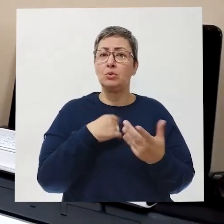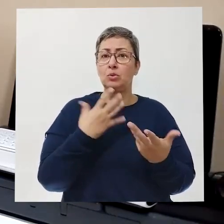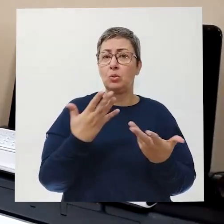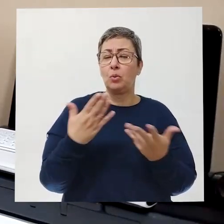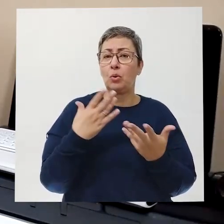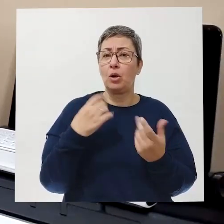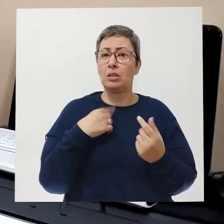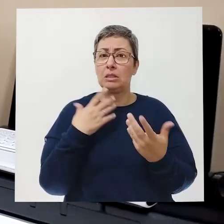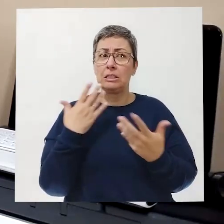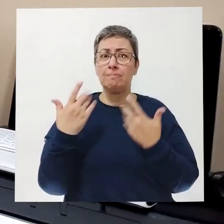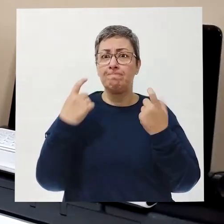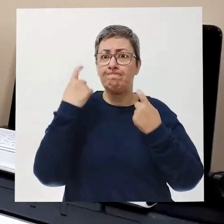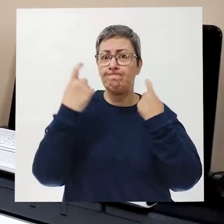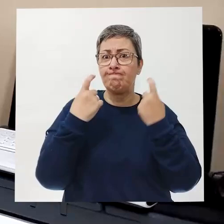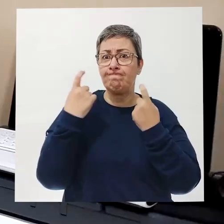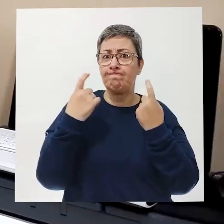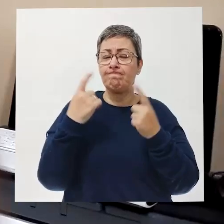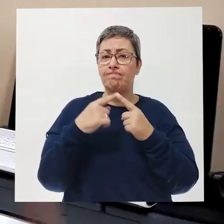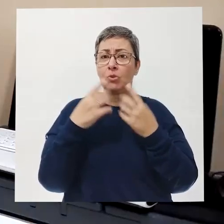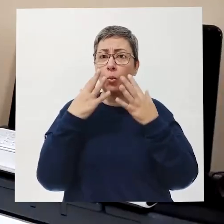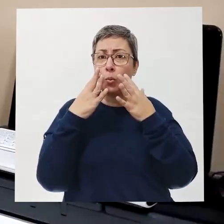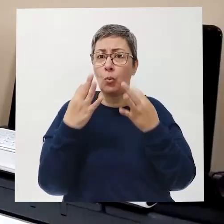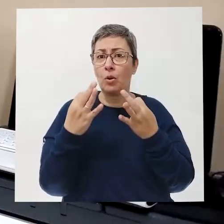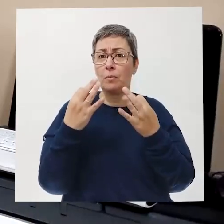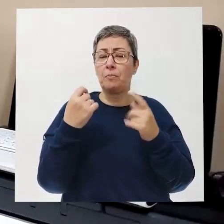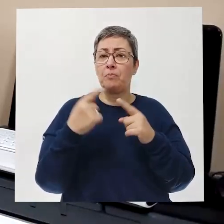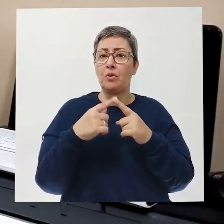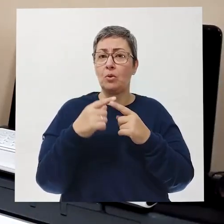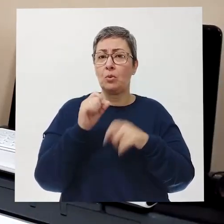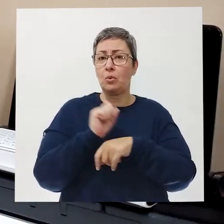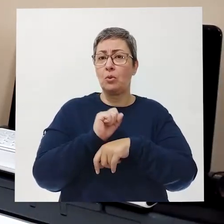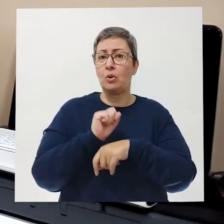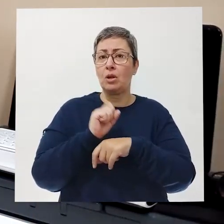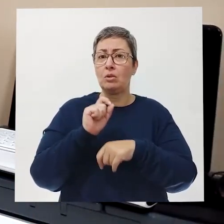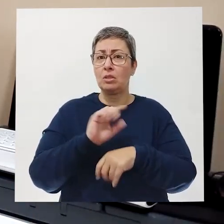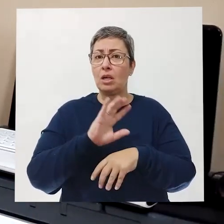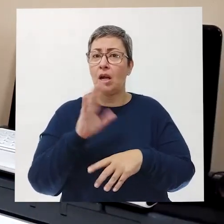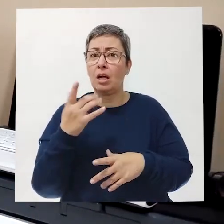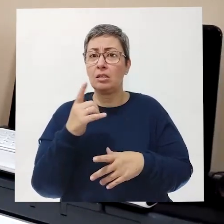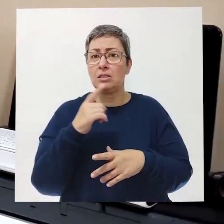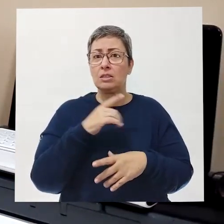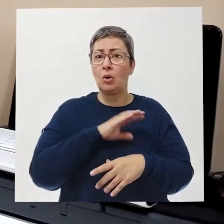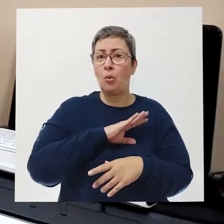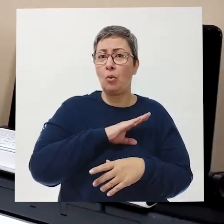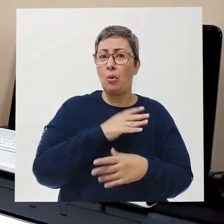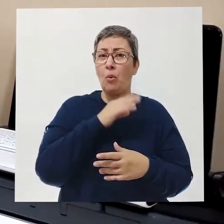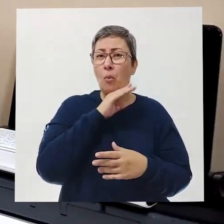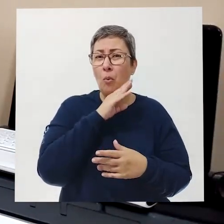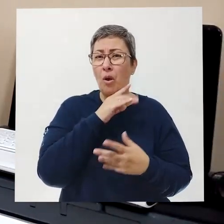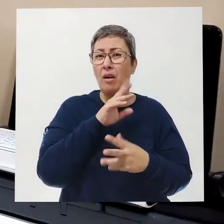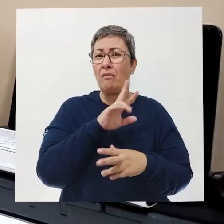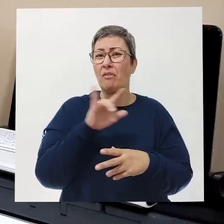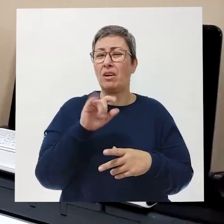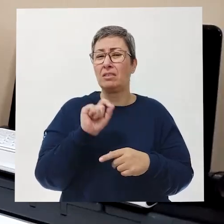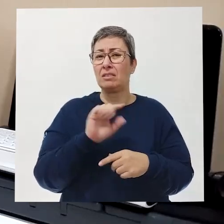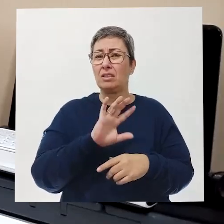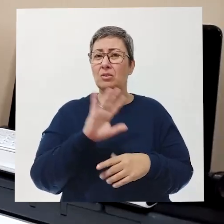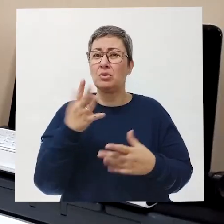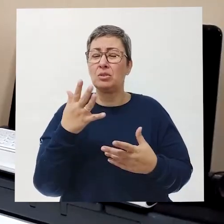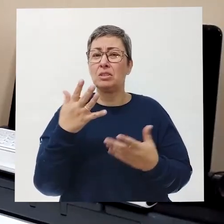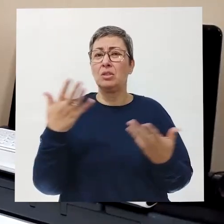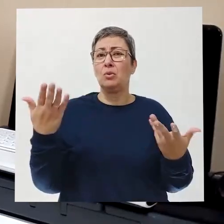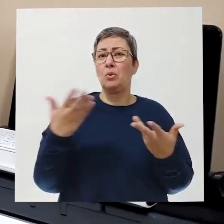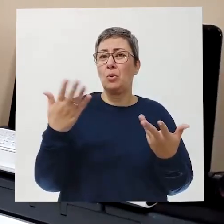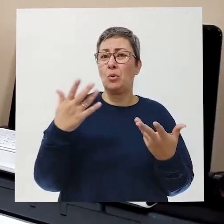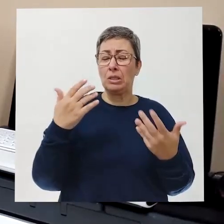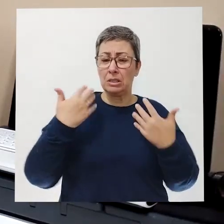estado de apreensão, né? De atenção, esperando que algo ruim vá acontecer. O que acontece